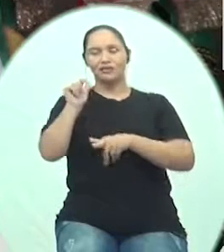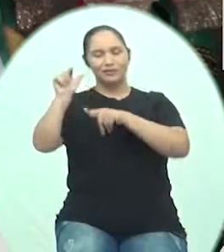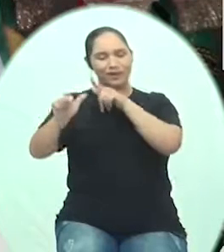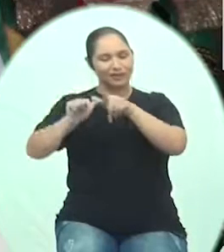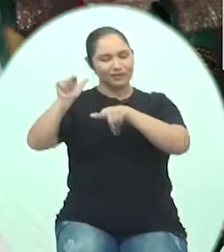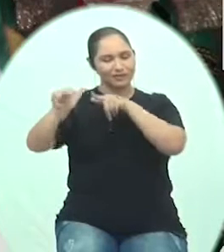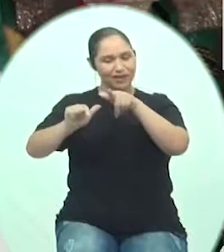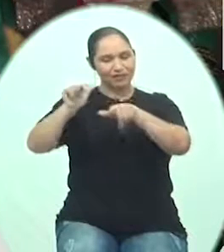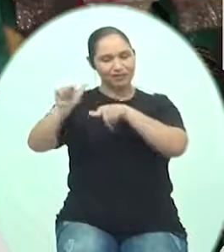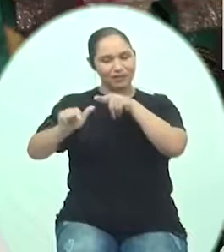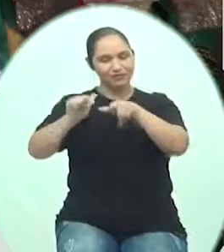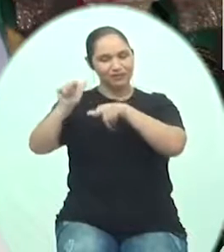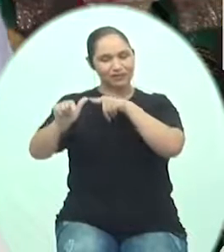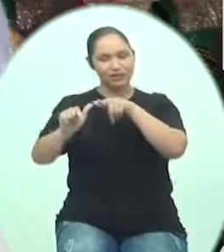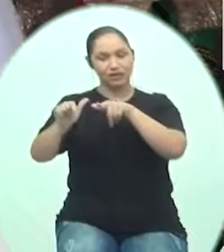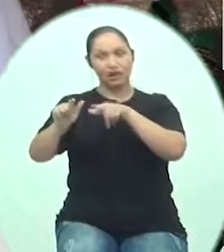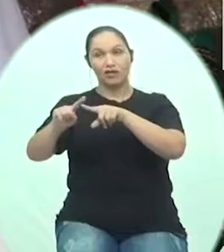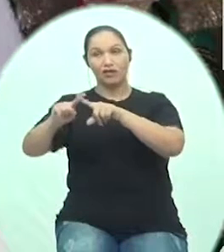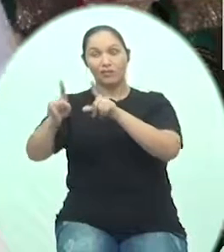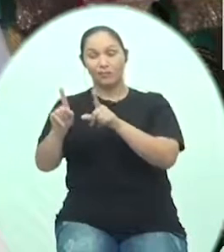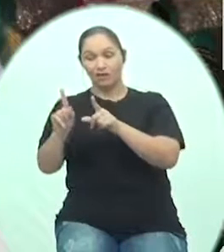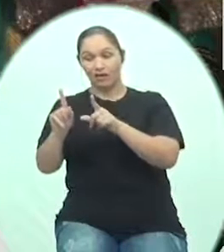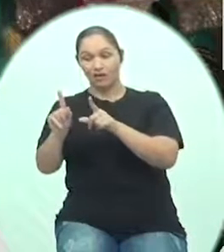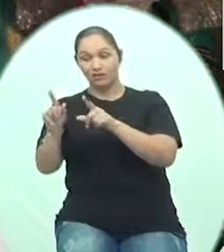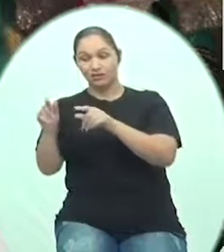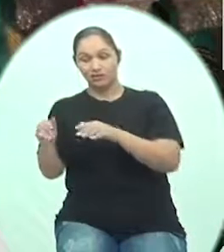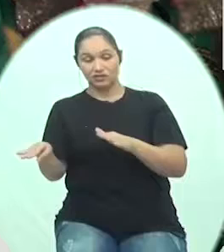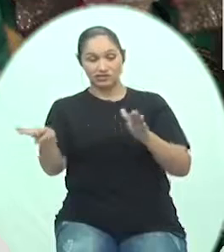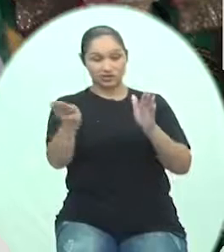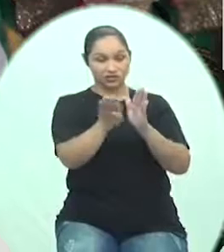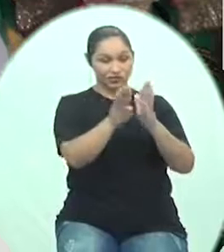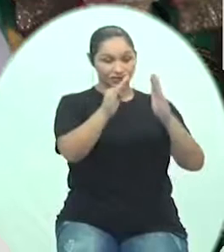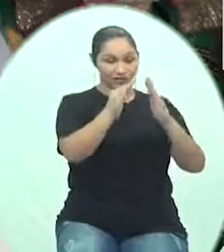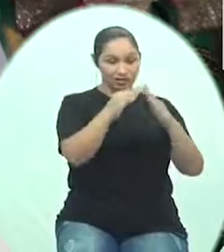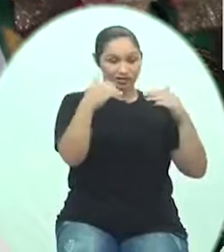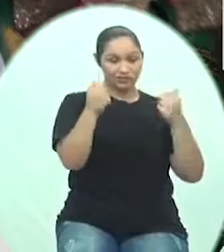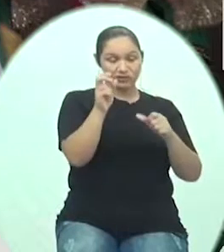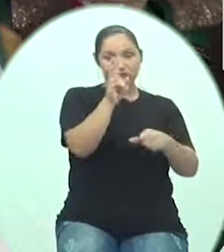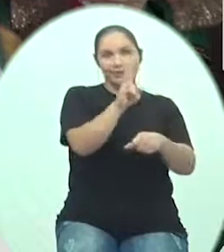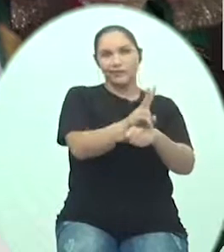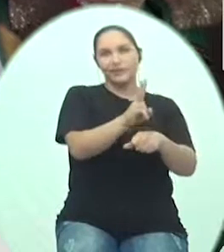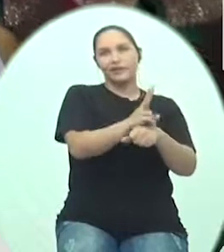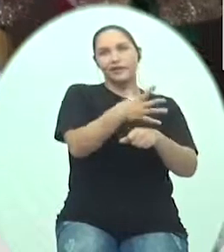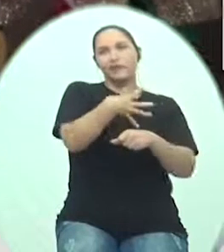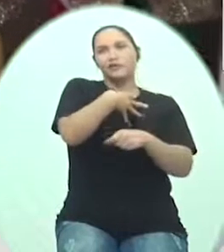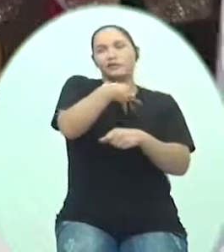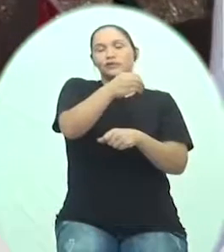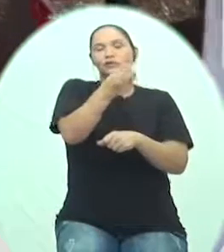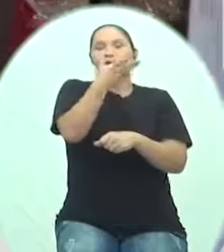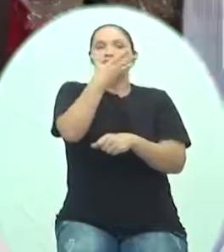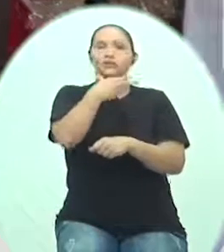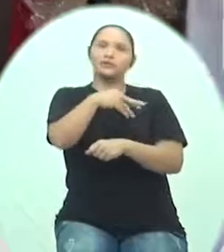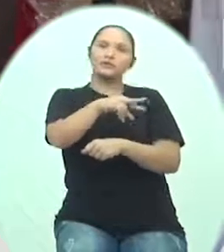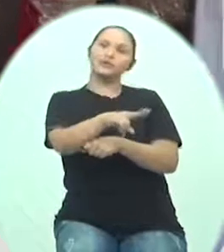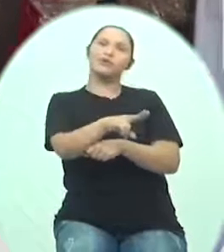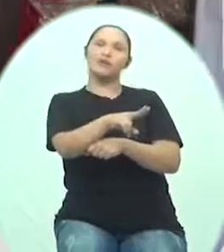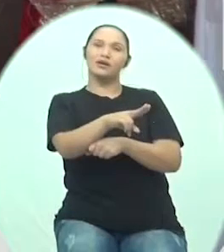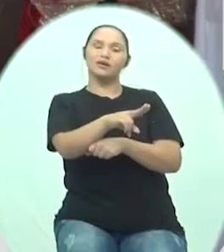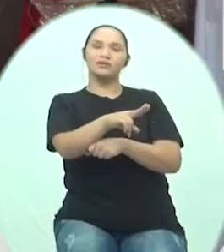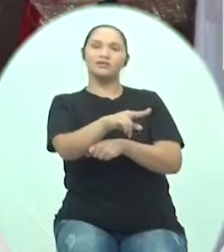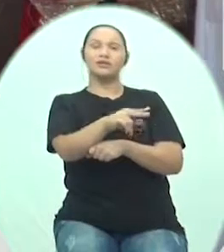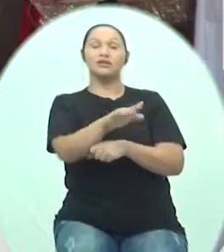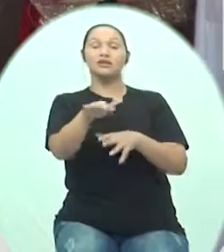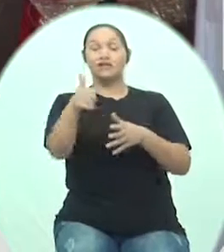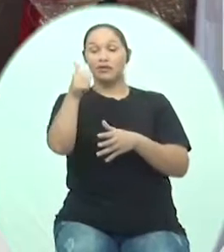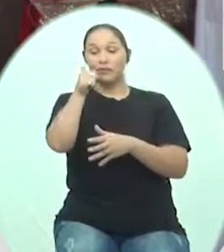casa tinham que cuidar de toda a casa dos filhos dos irmãos essas mulheres na nossa história foram grandes